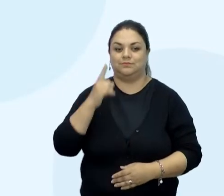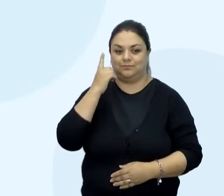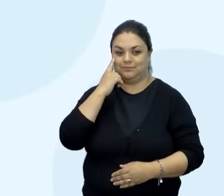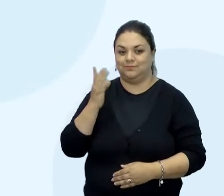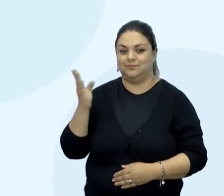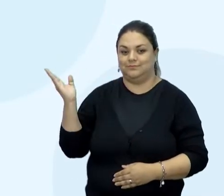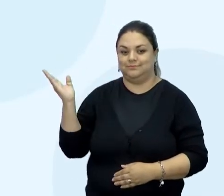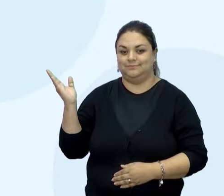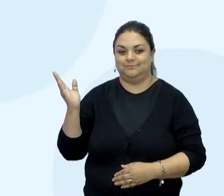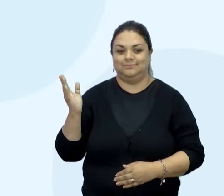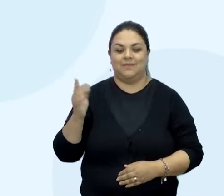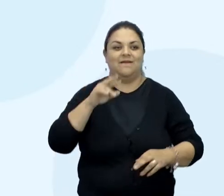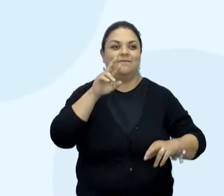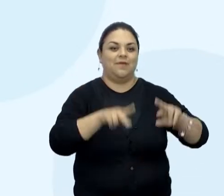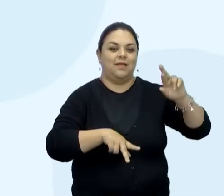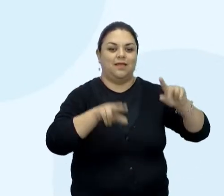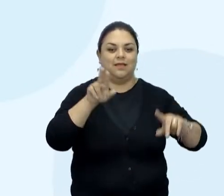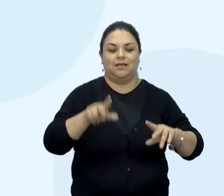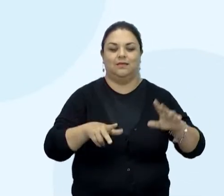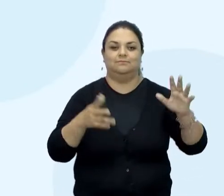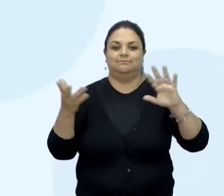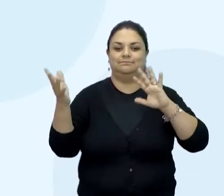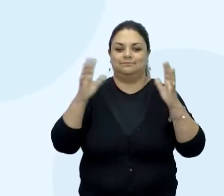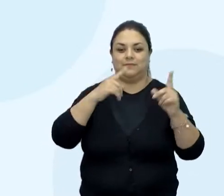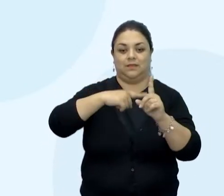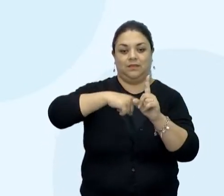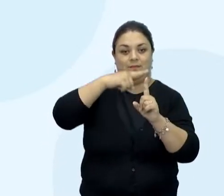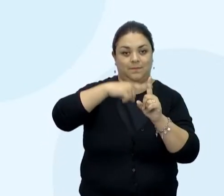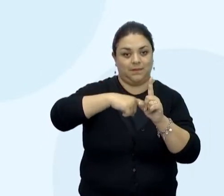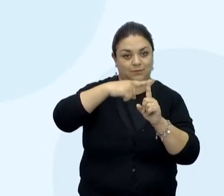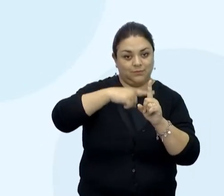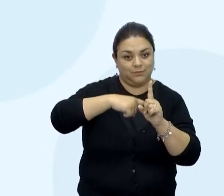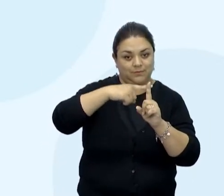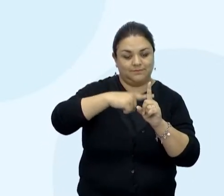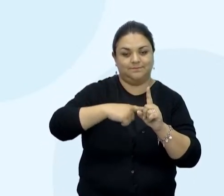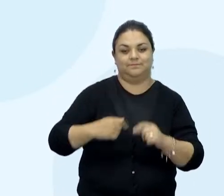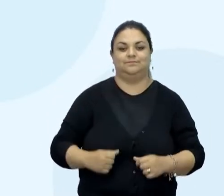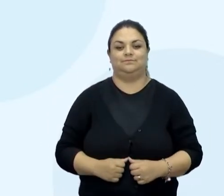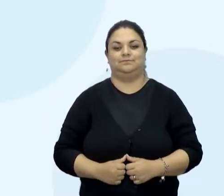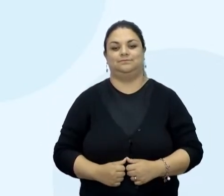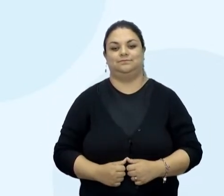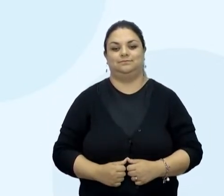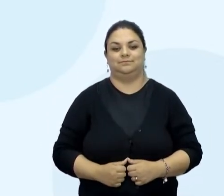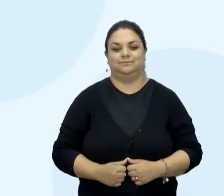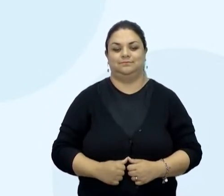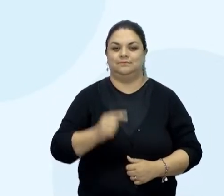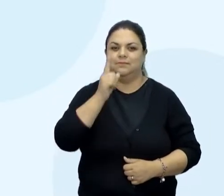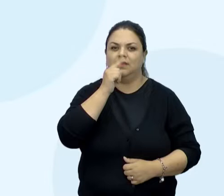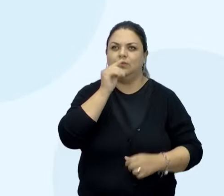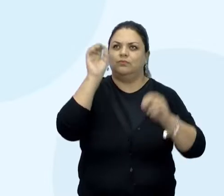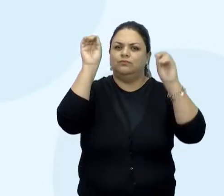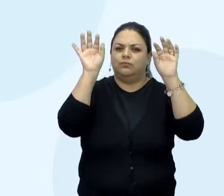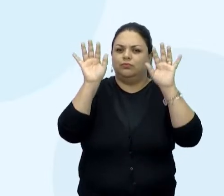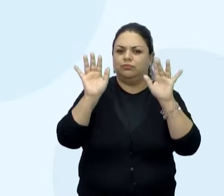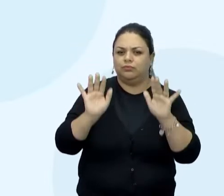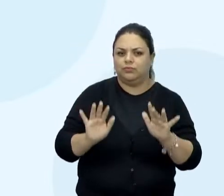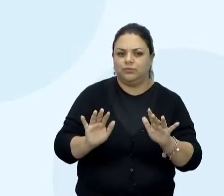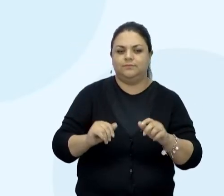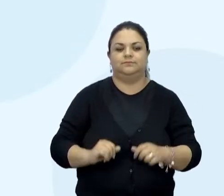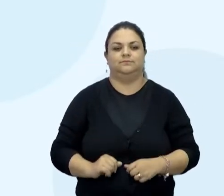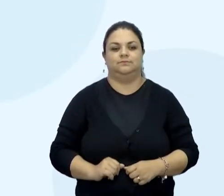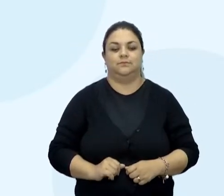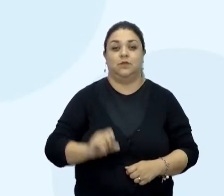na coleta dos dados climáticos são temperatura do ar, umidade,